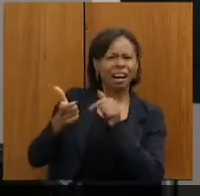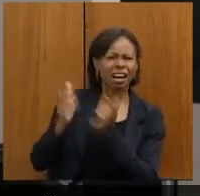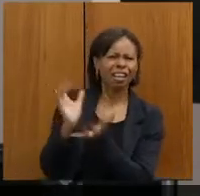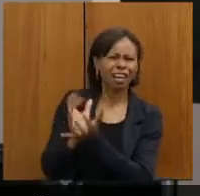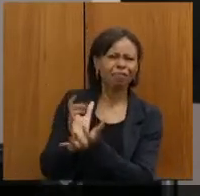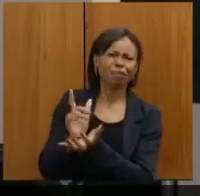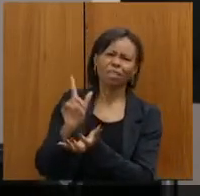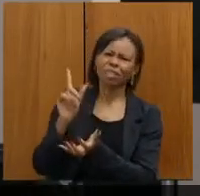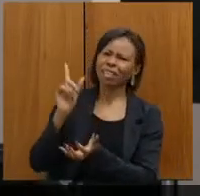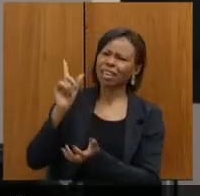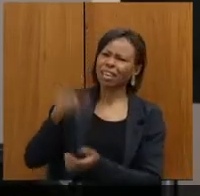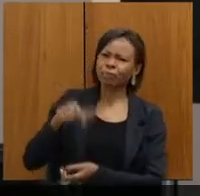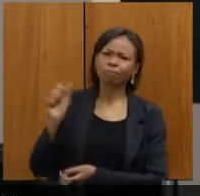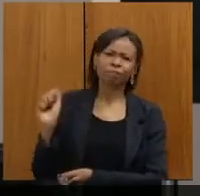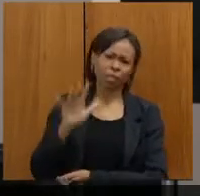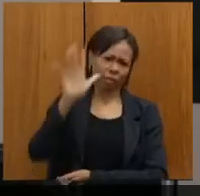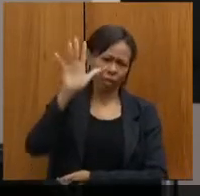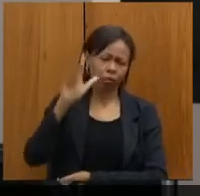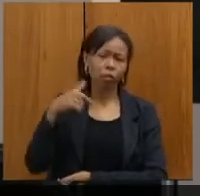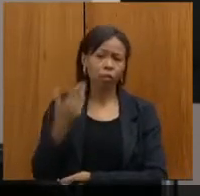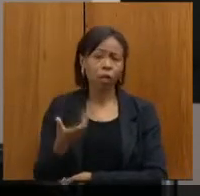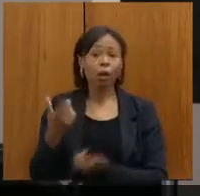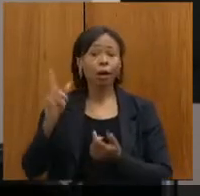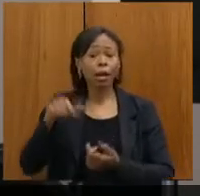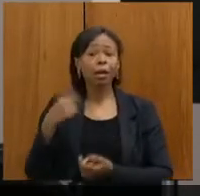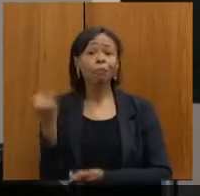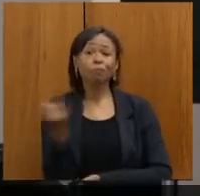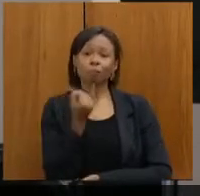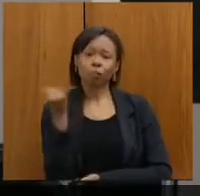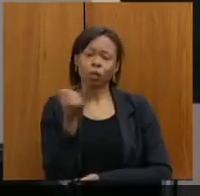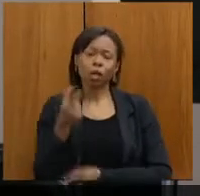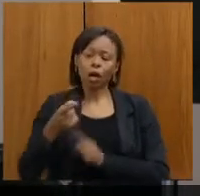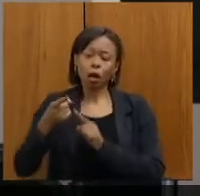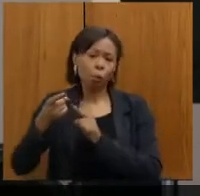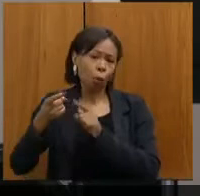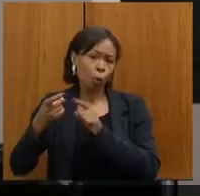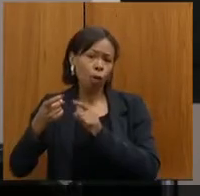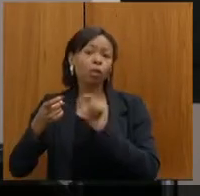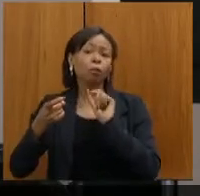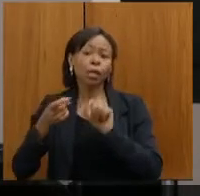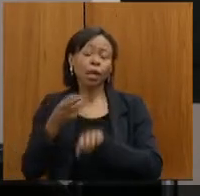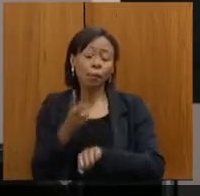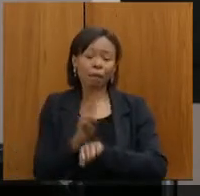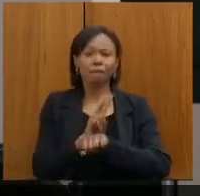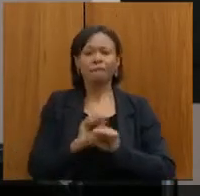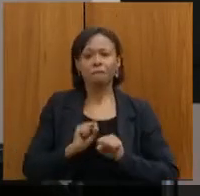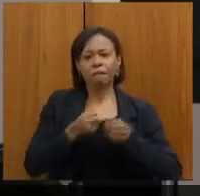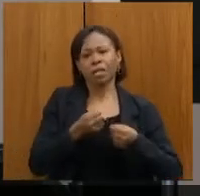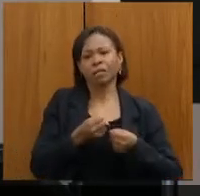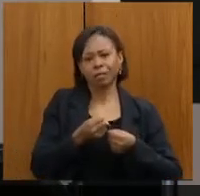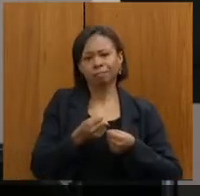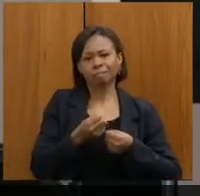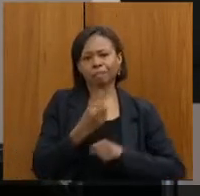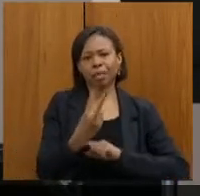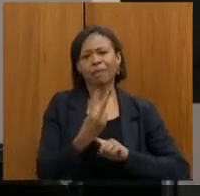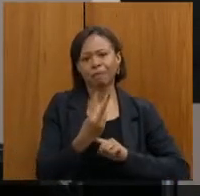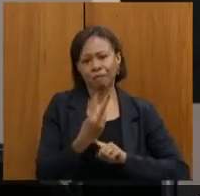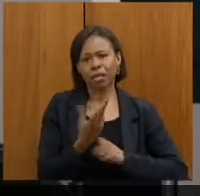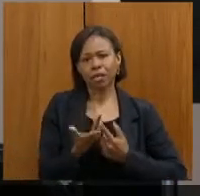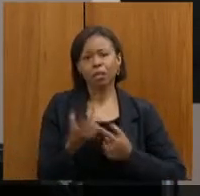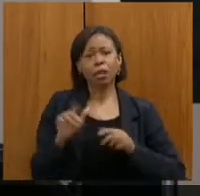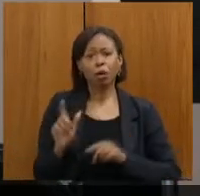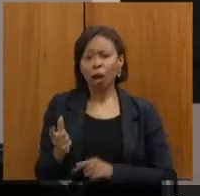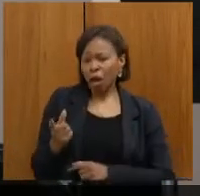uma uma questão Um item essencial para garantir a defesa das pessoas é não